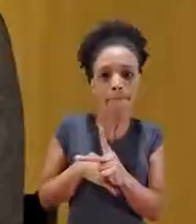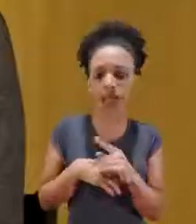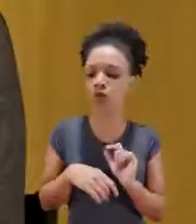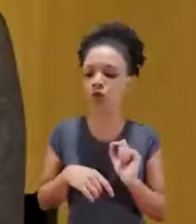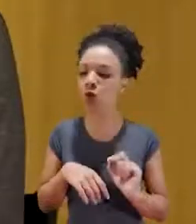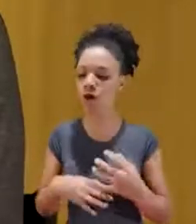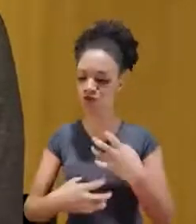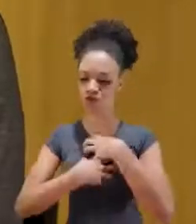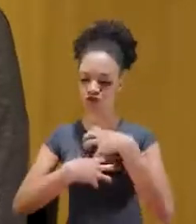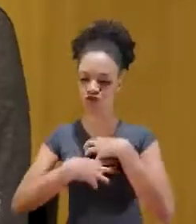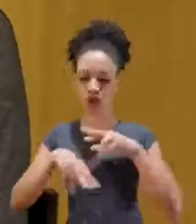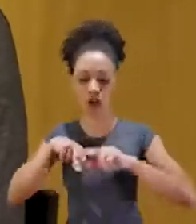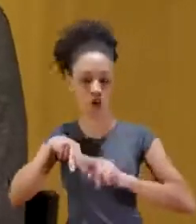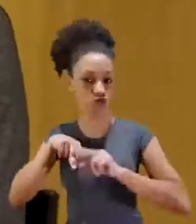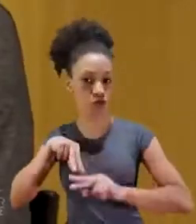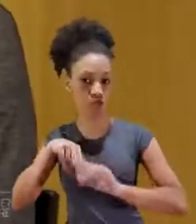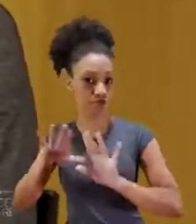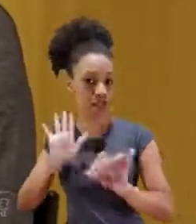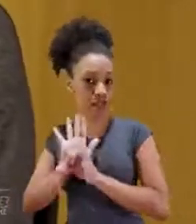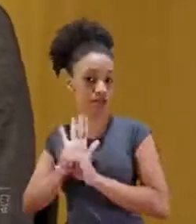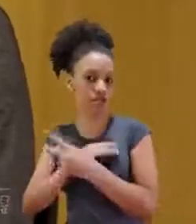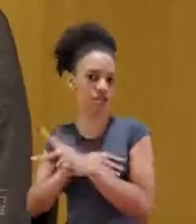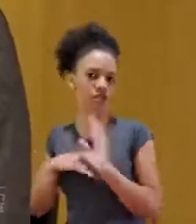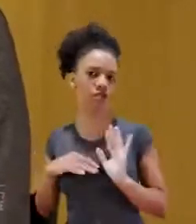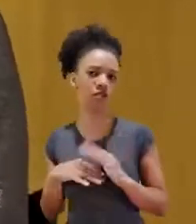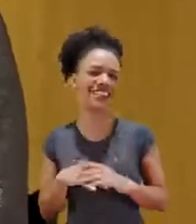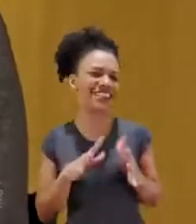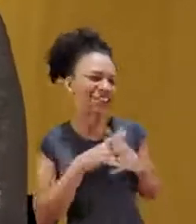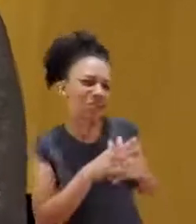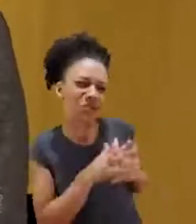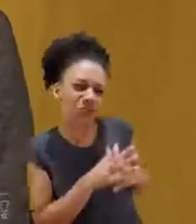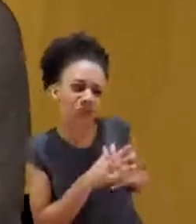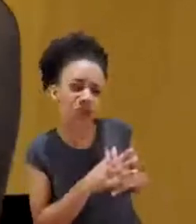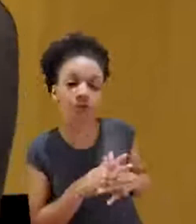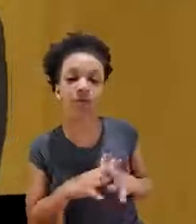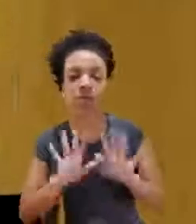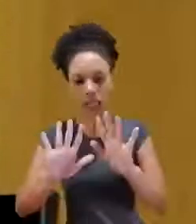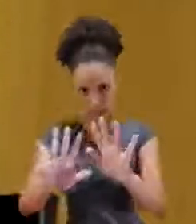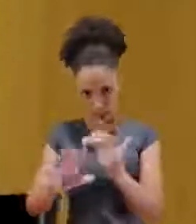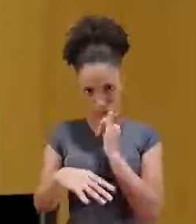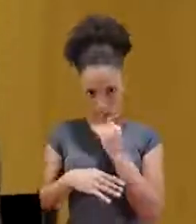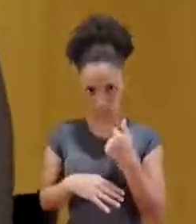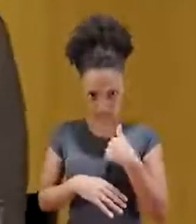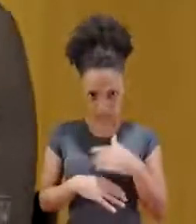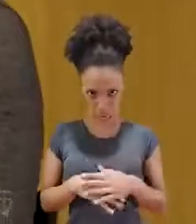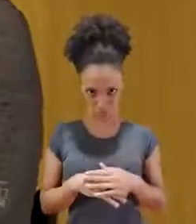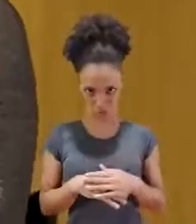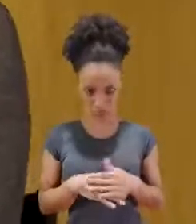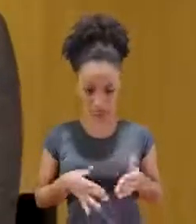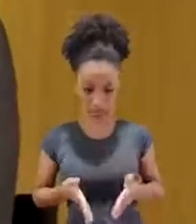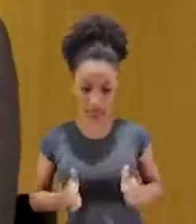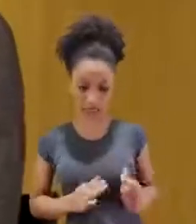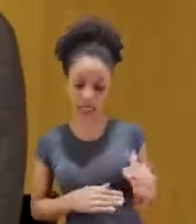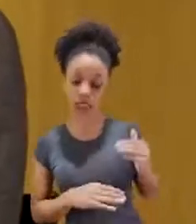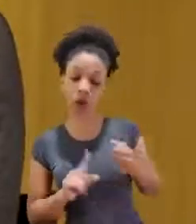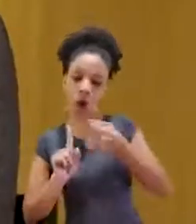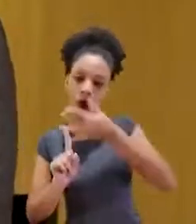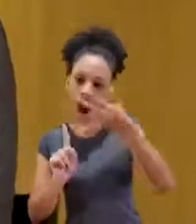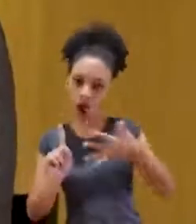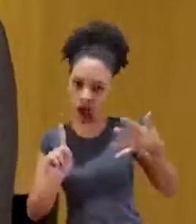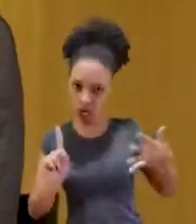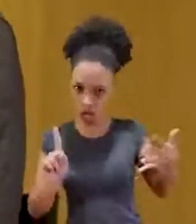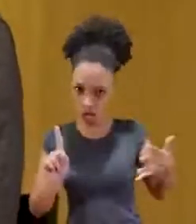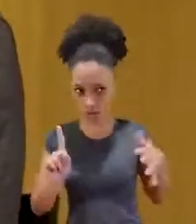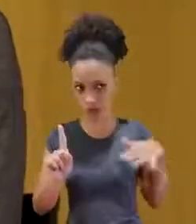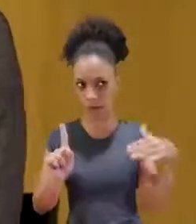gênero na real não acho que ele se confundiu a turma porque eu acho que o que confundiu foi eu vim de uma geração um que eu quero